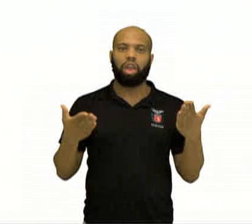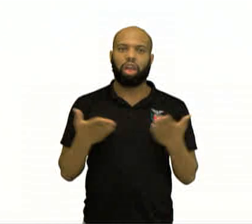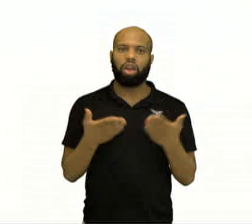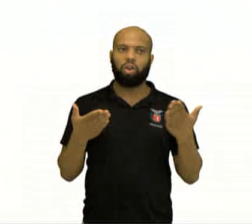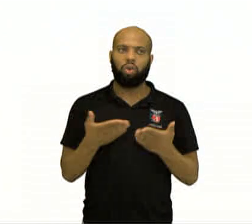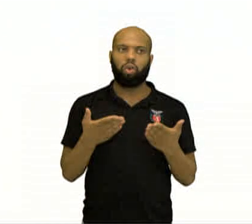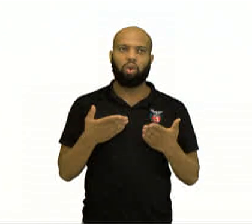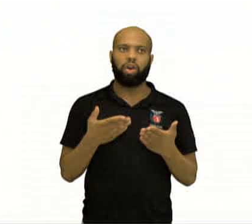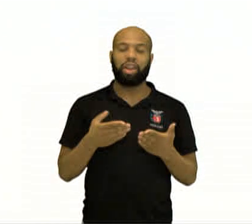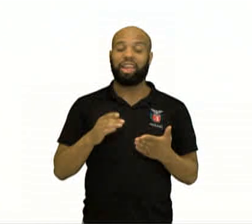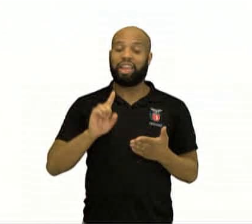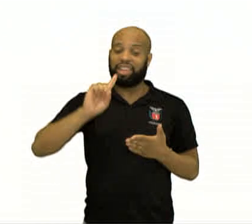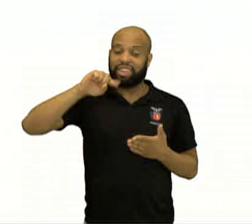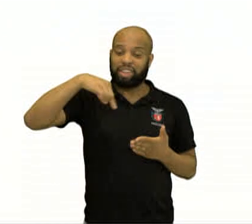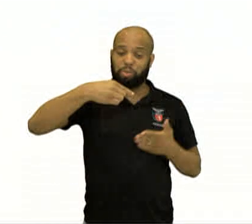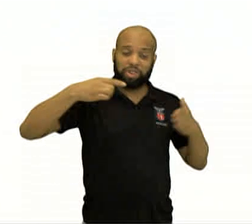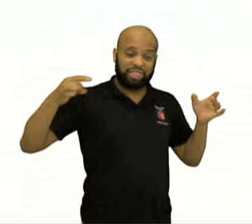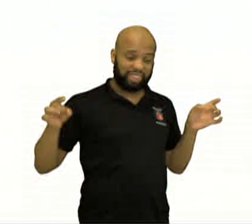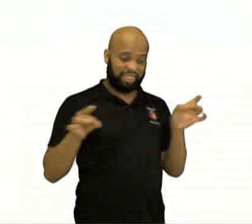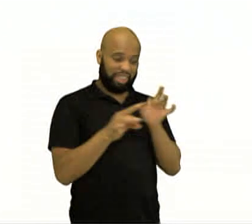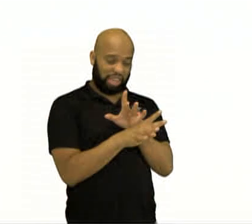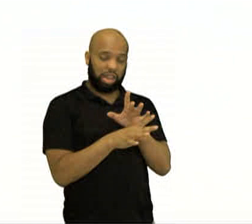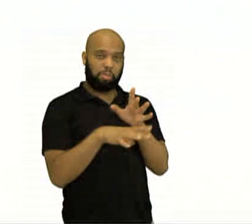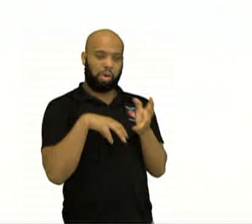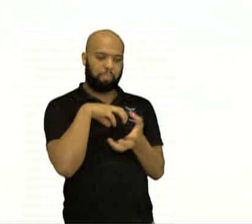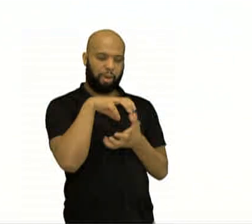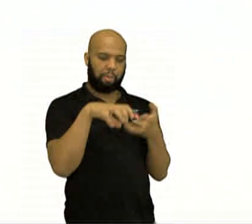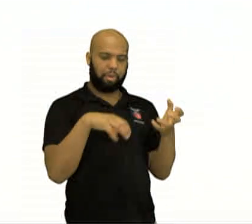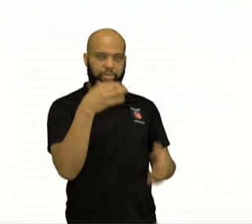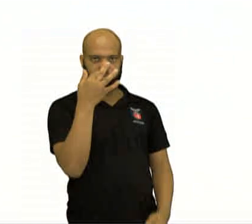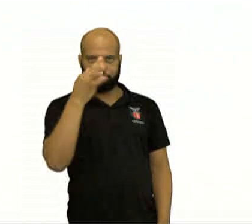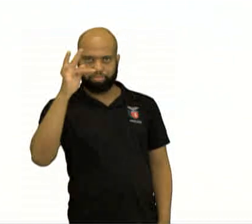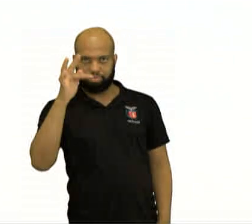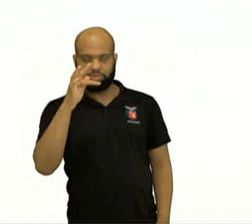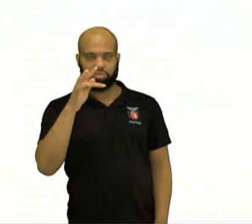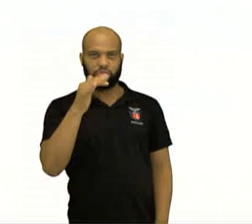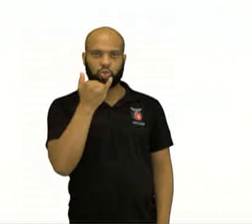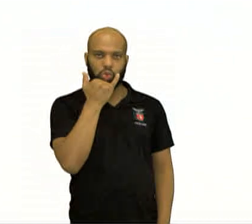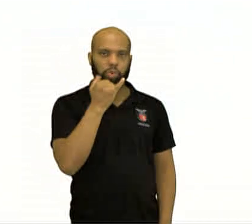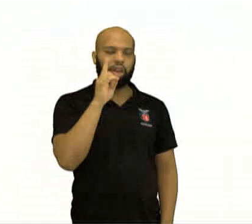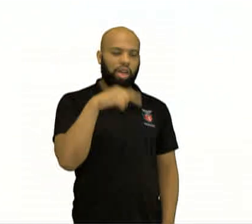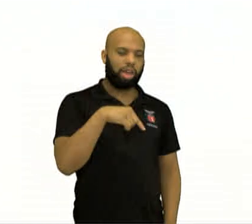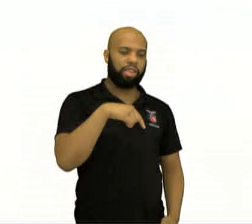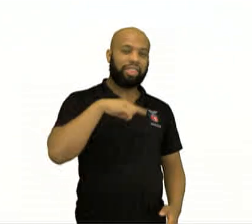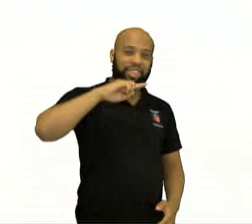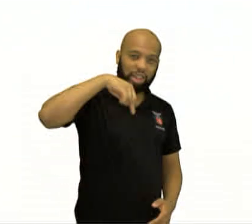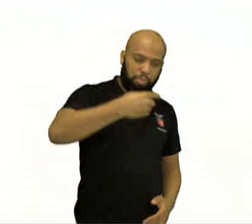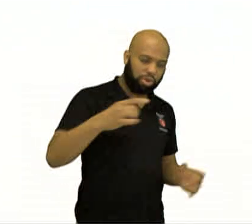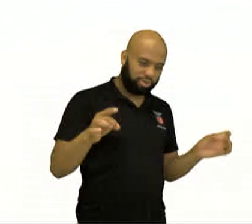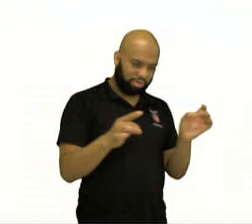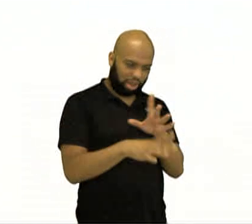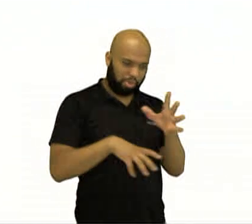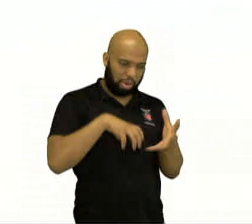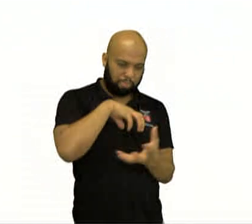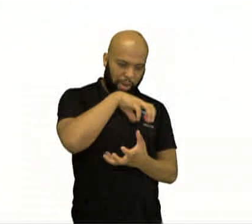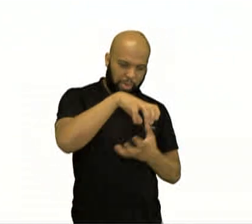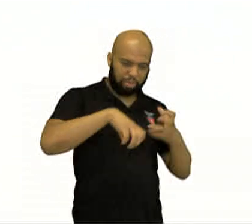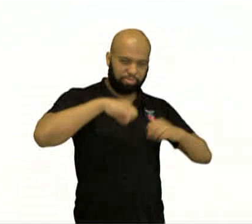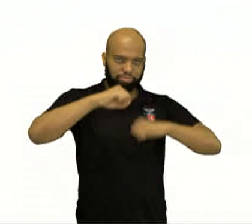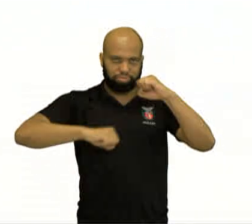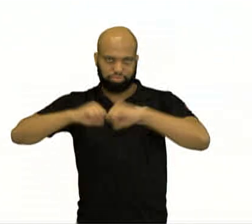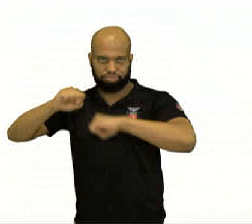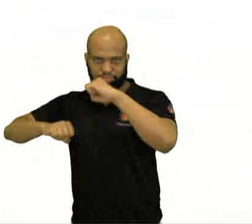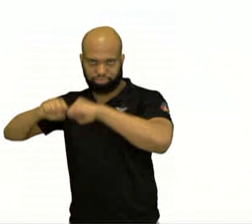Cenário pós-Revolução Industrial. As transformações desencadeadas pela Revolução Industrial